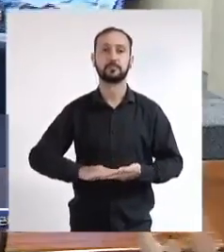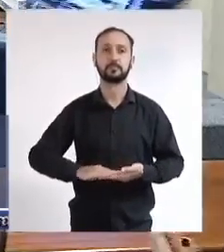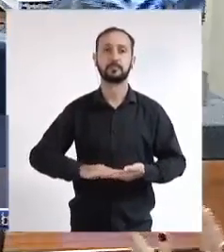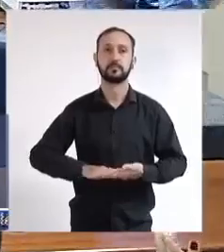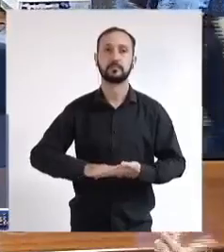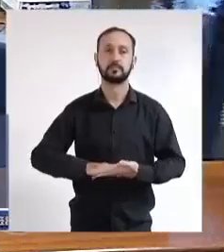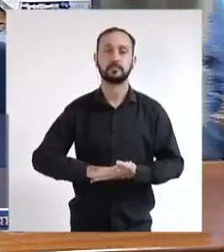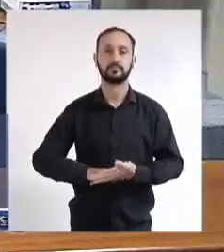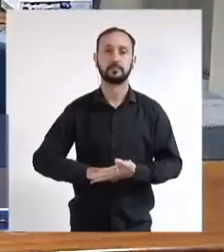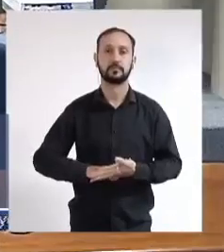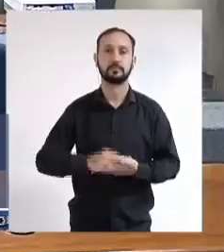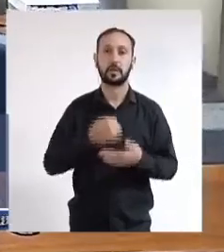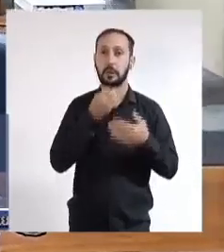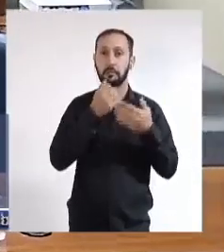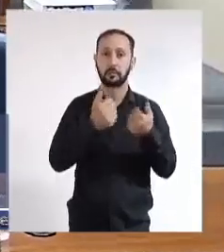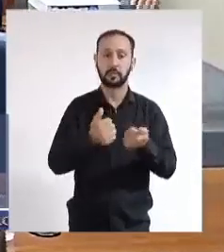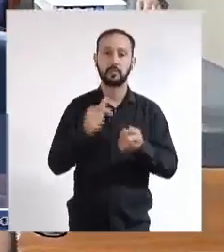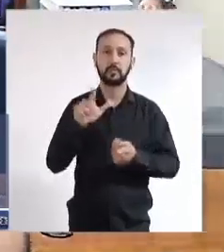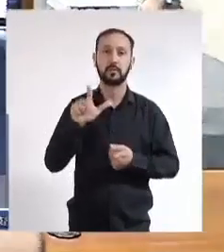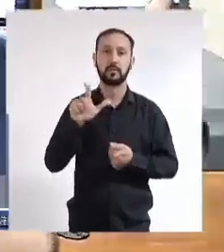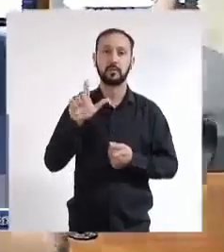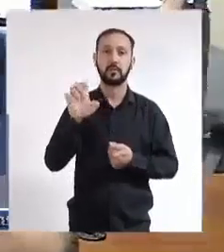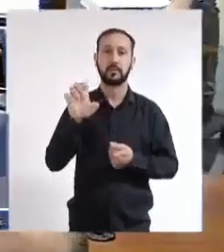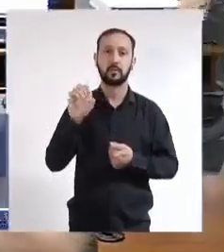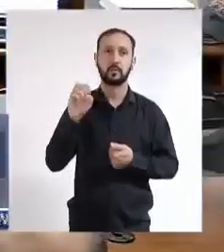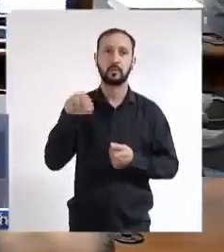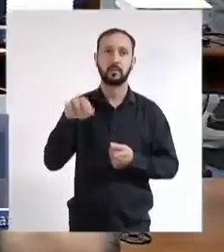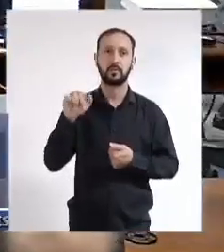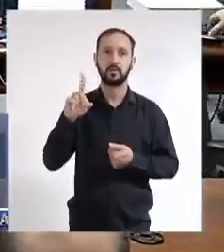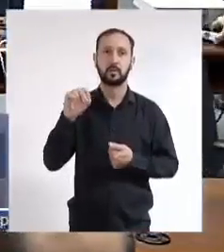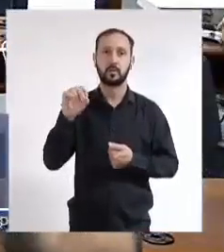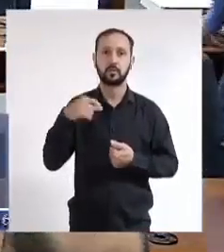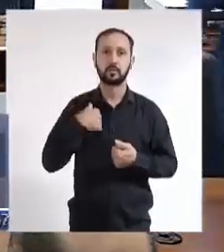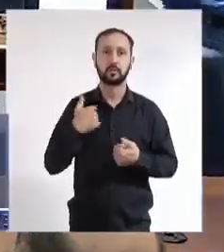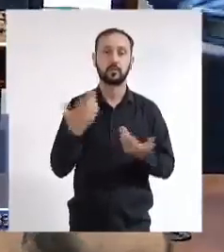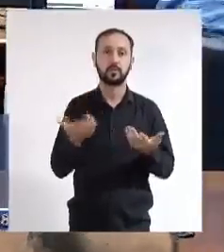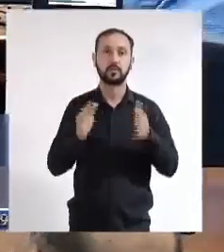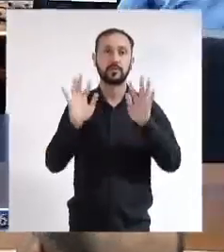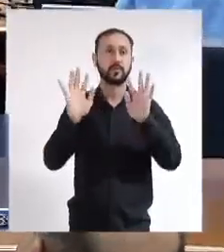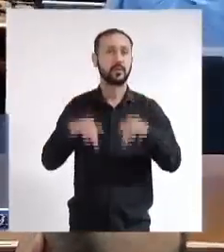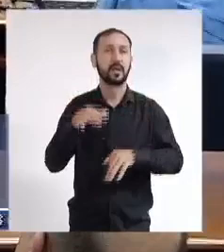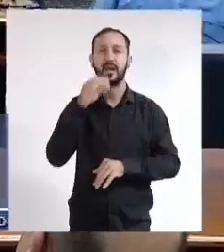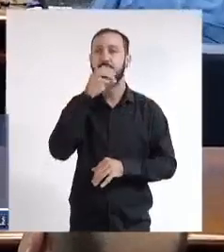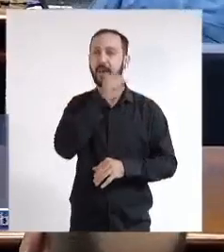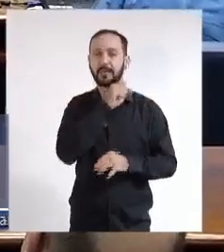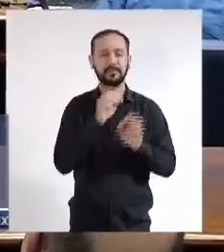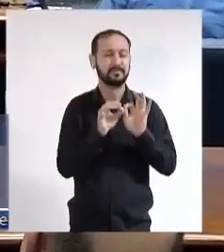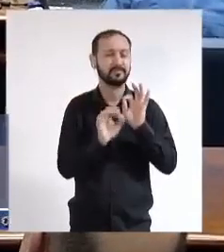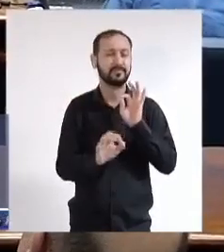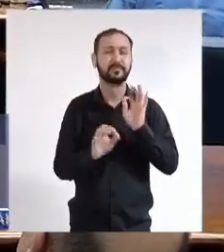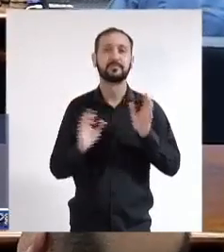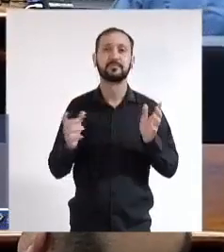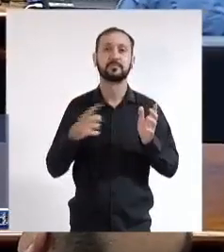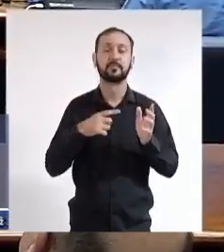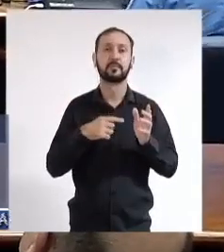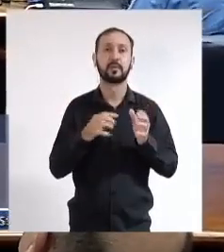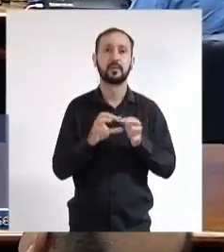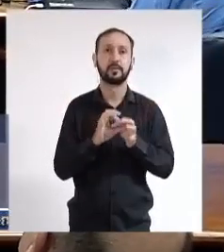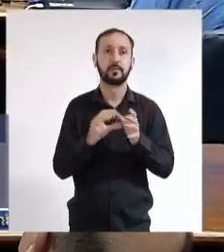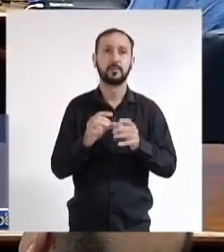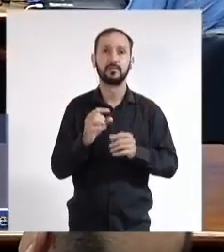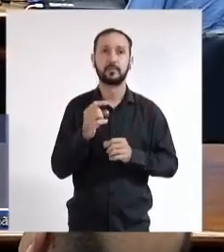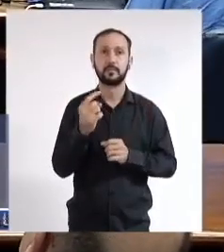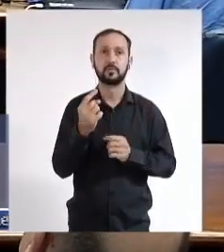muito bom leonardo a nossa parte final rapidamente abriu a palavra